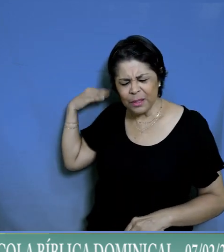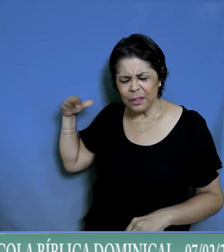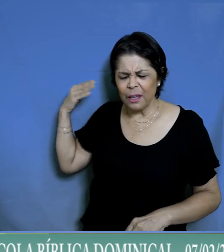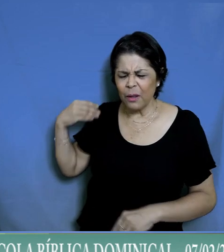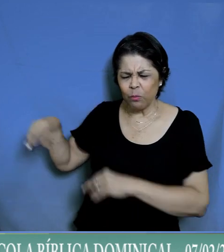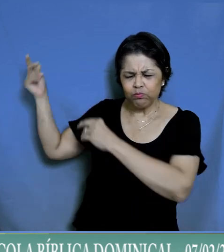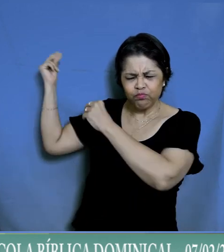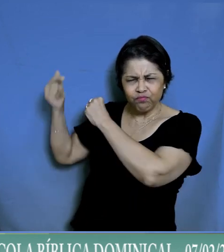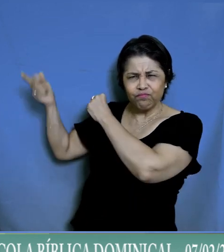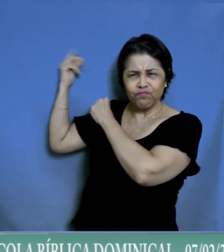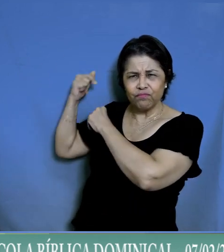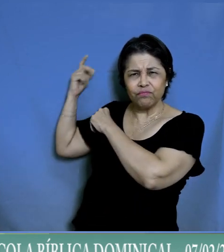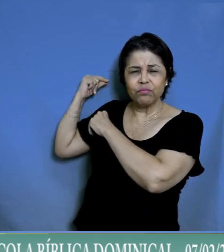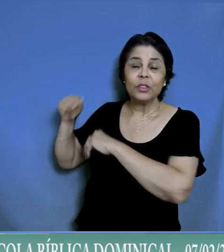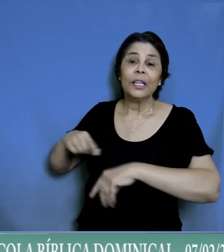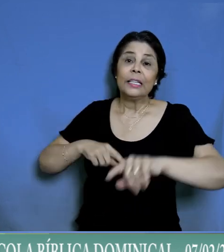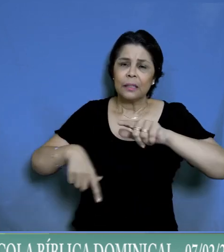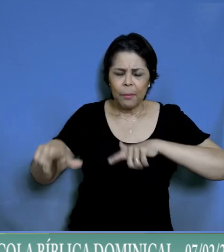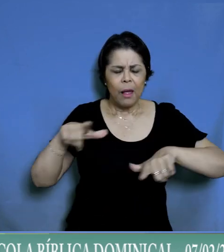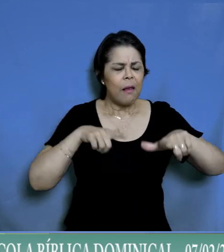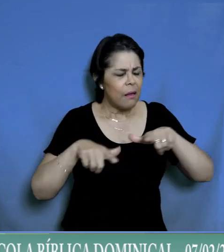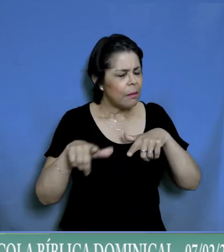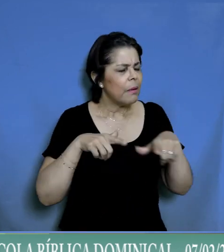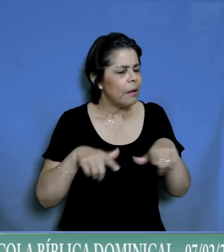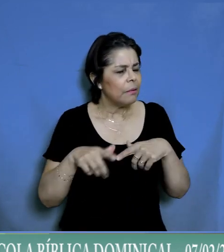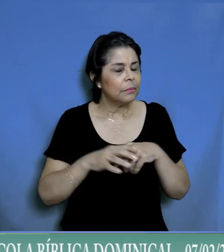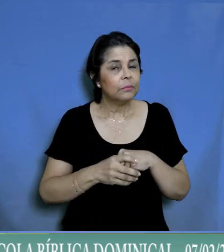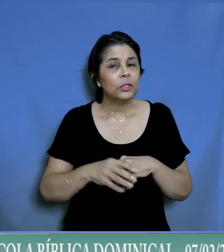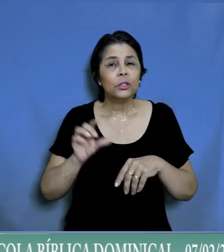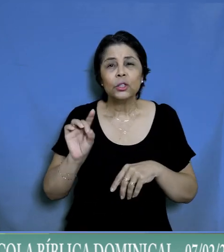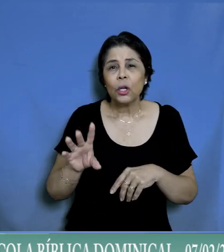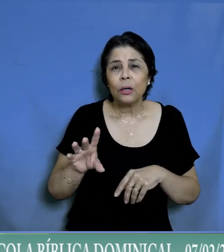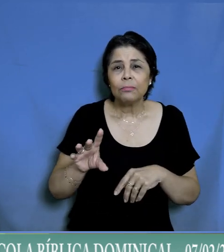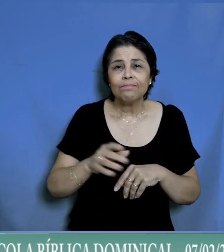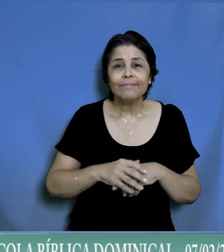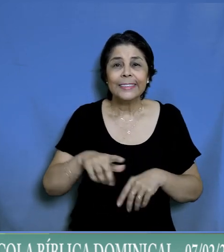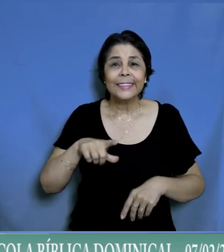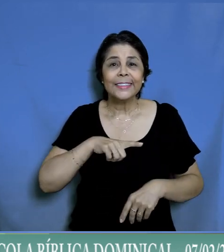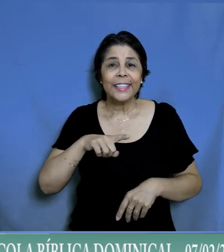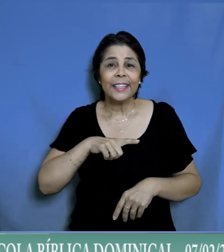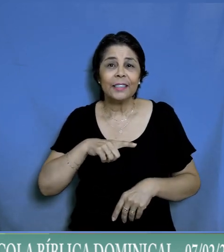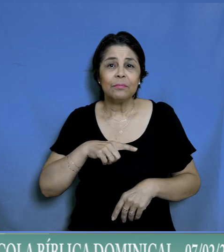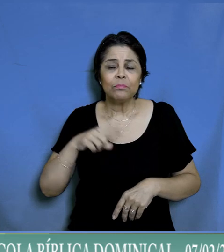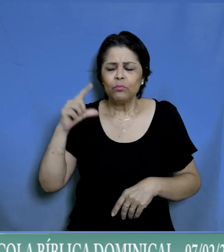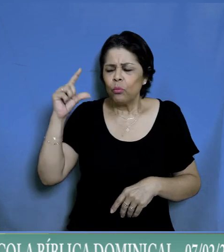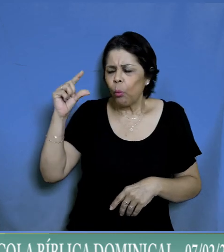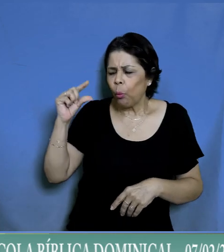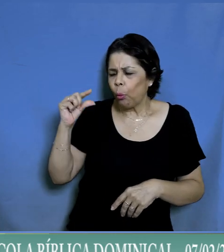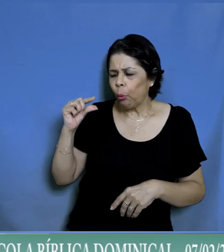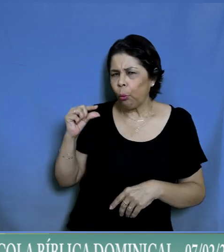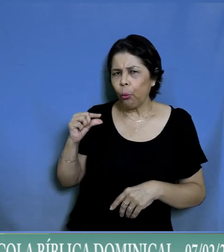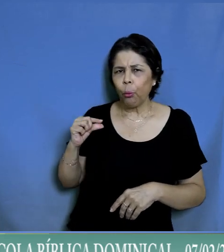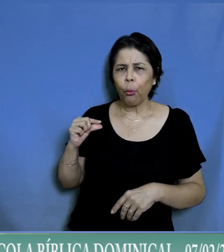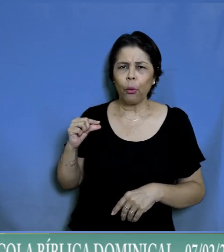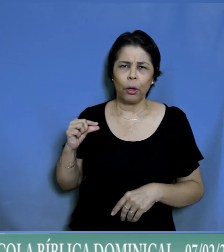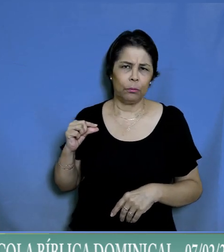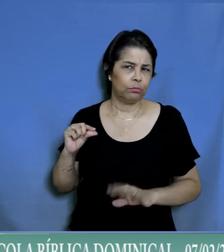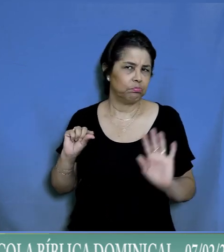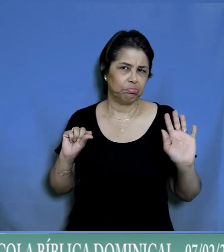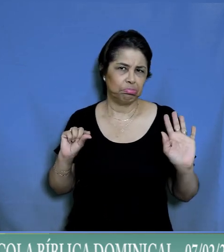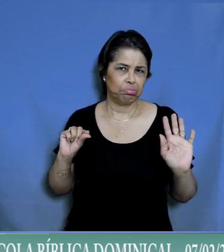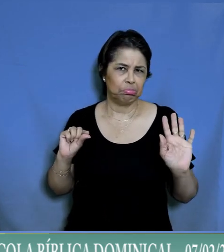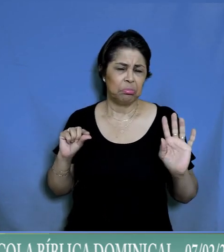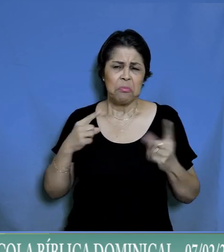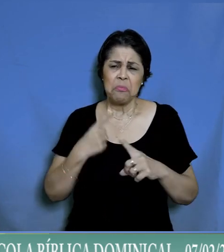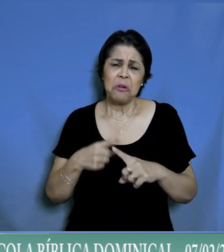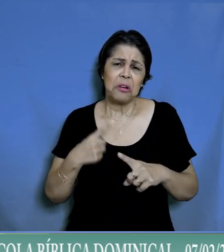para sua filha, para o seu filho, para a esposa, para ele, porque o que sobrasse, e se sobrasse, era